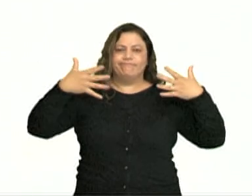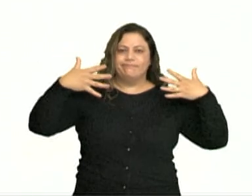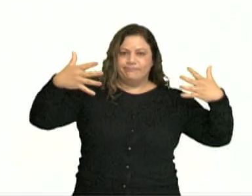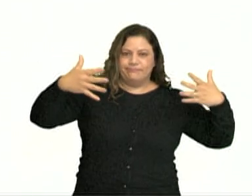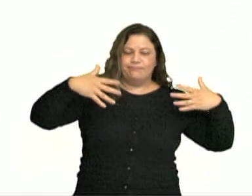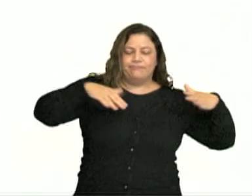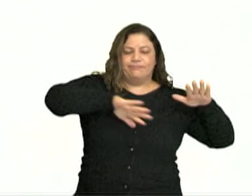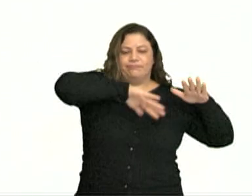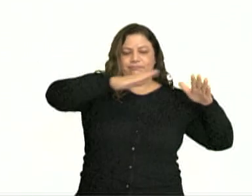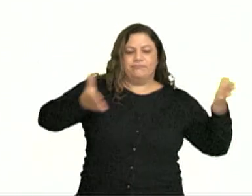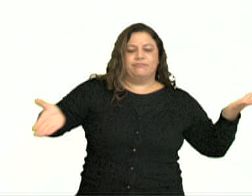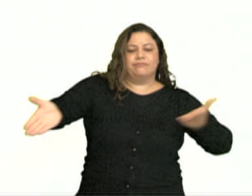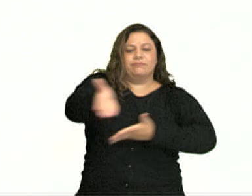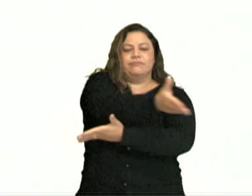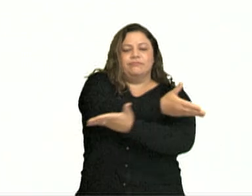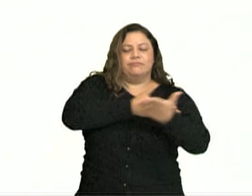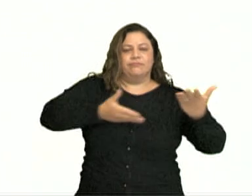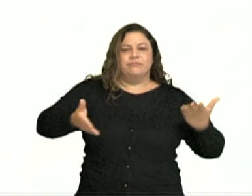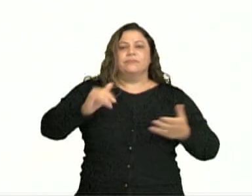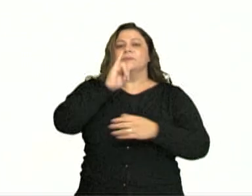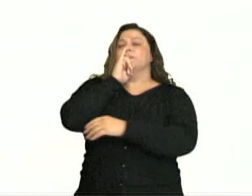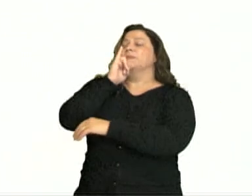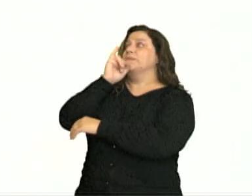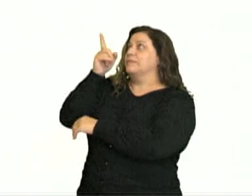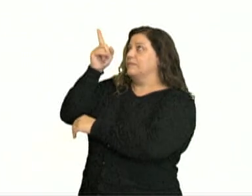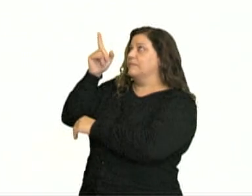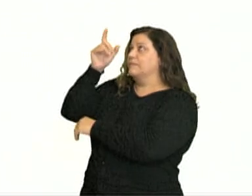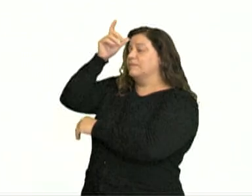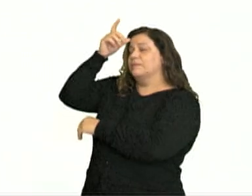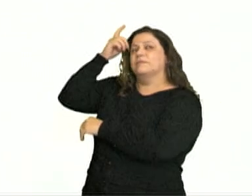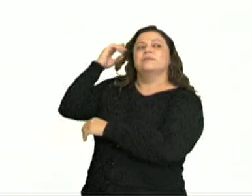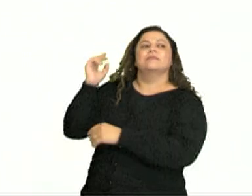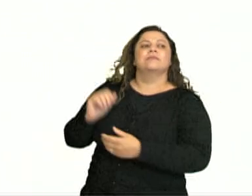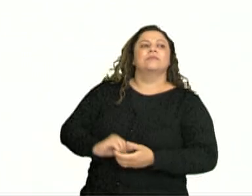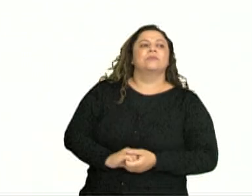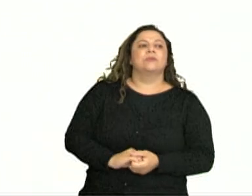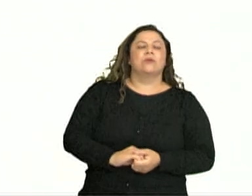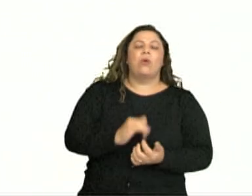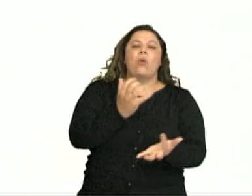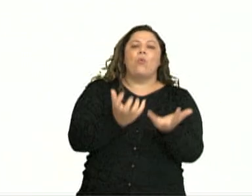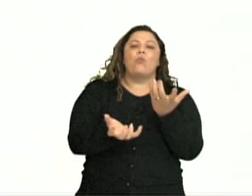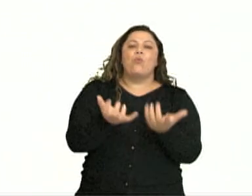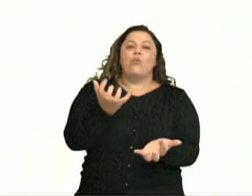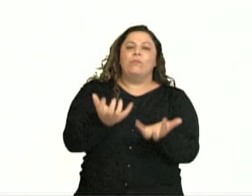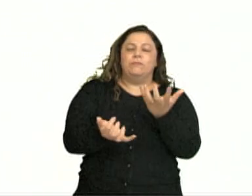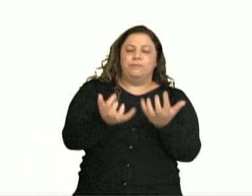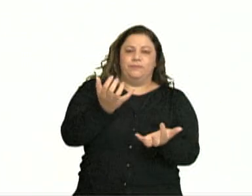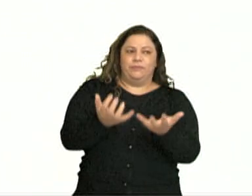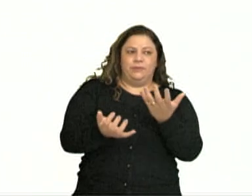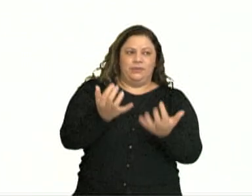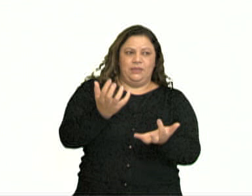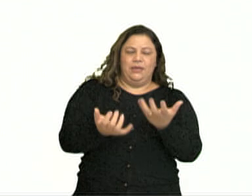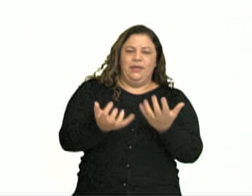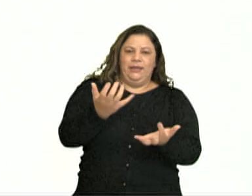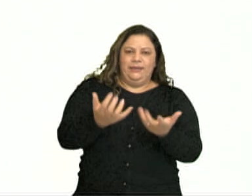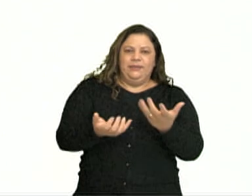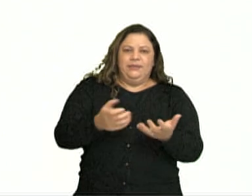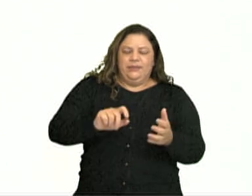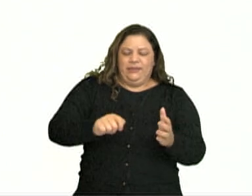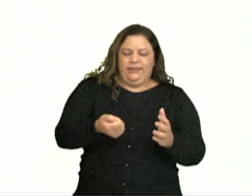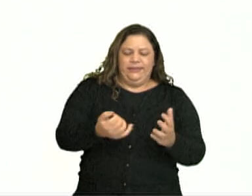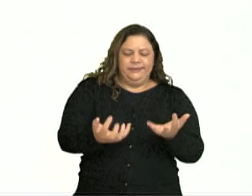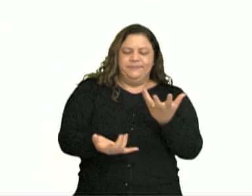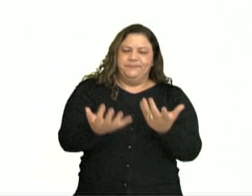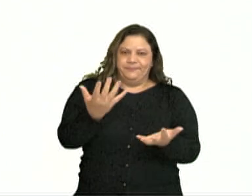energia térmica. Então aqui a gente tem um exemplo onde está ocorrendo irradiação, porque aqui é como se fosse um fogão de indução